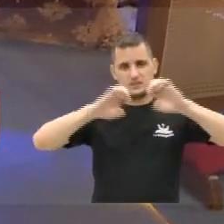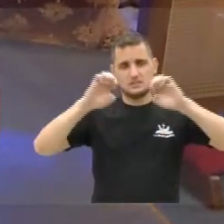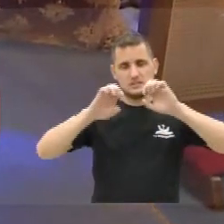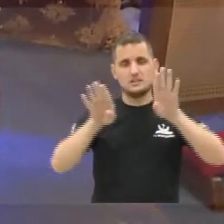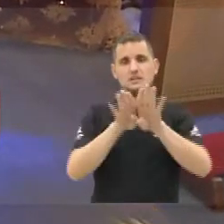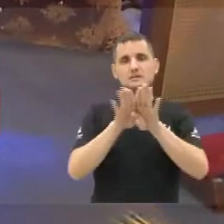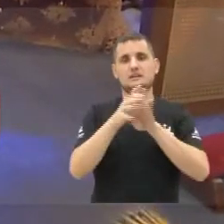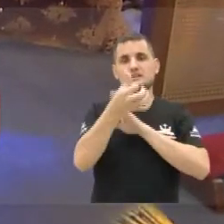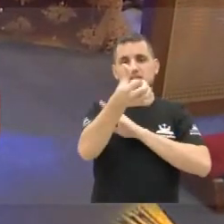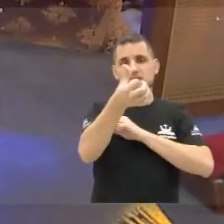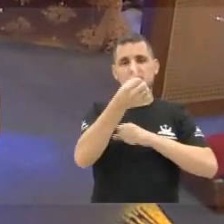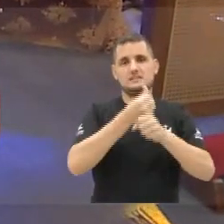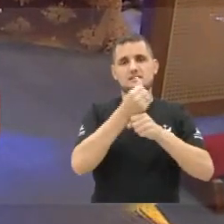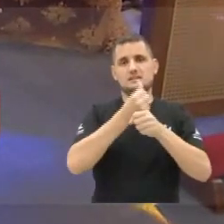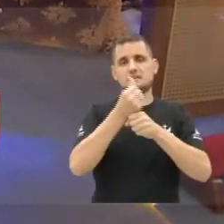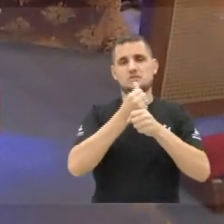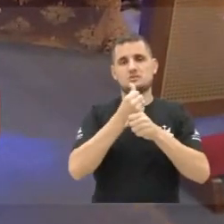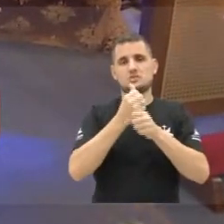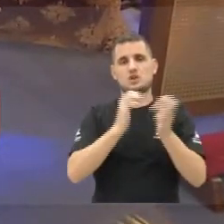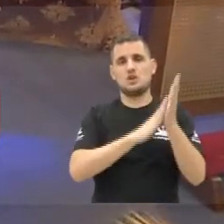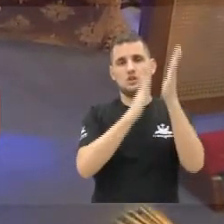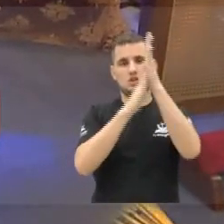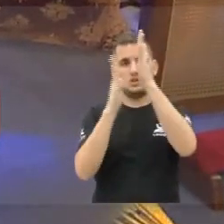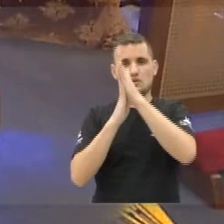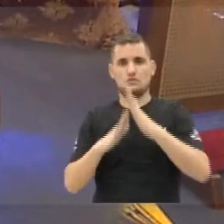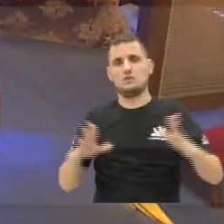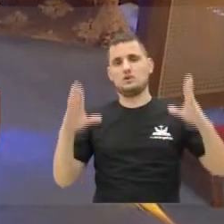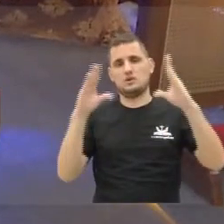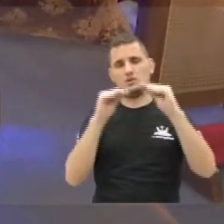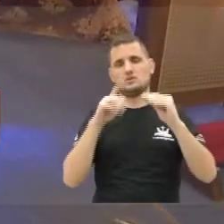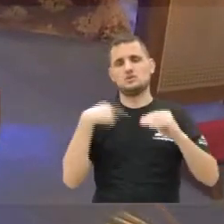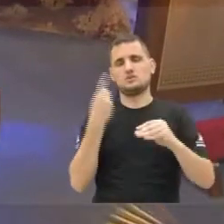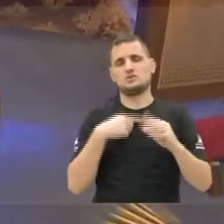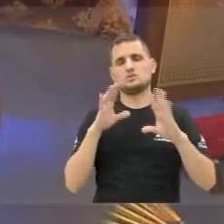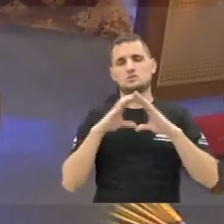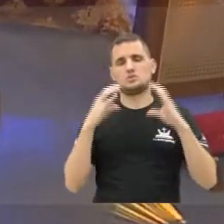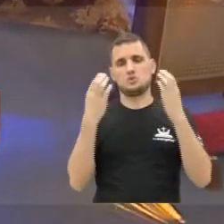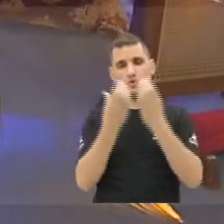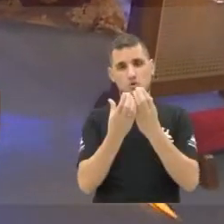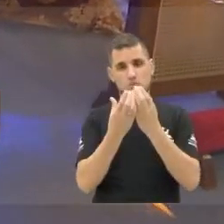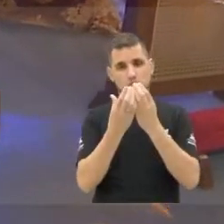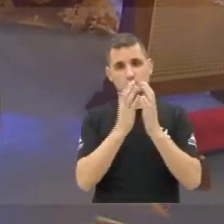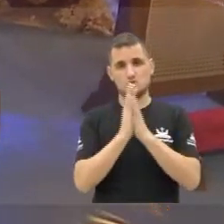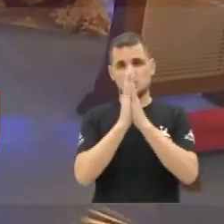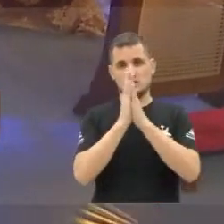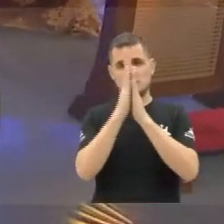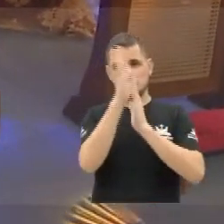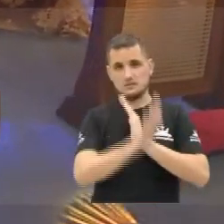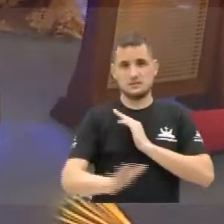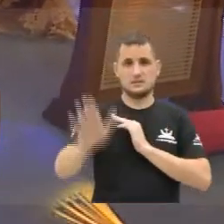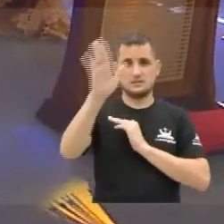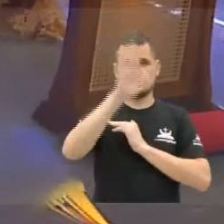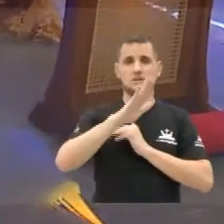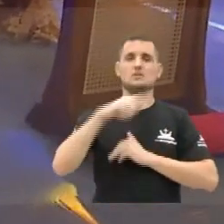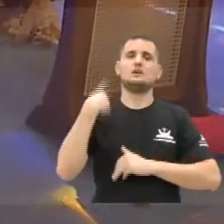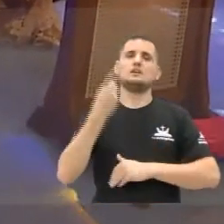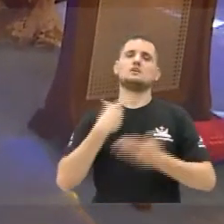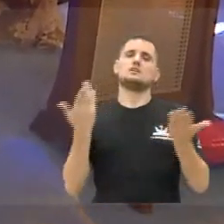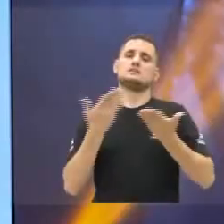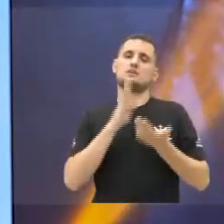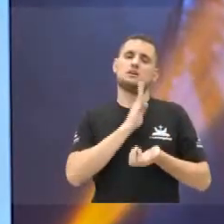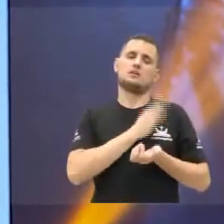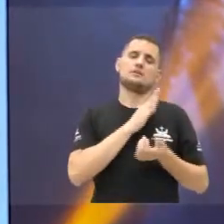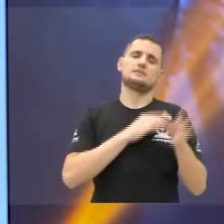de louvor, nosso grupo de oração nacional. Vamos cantar, Léo? Preparando o nosso